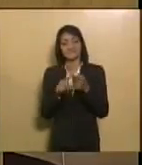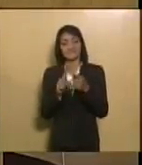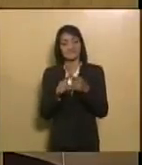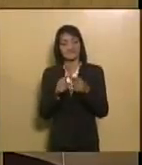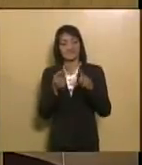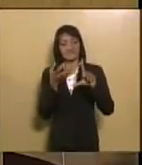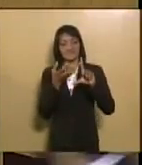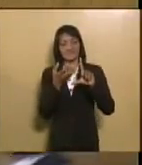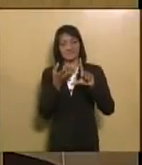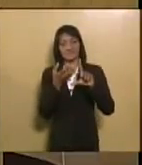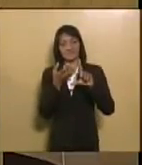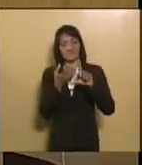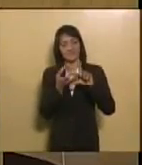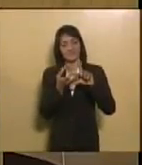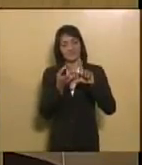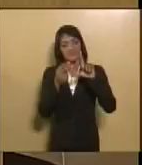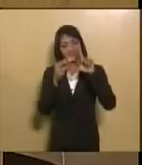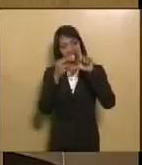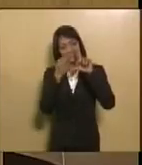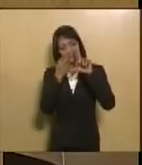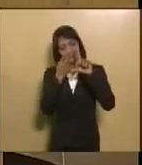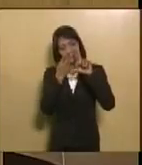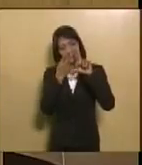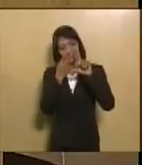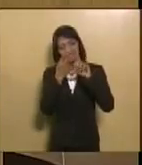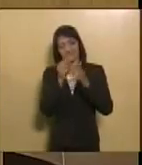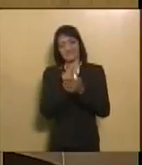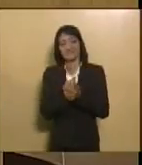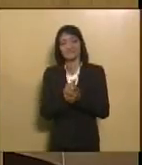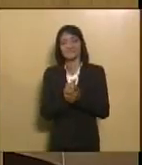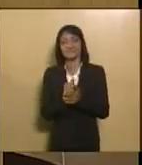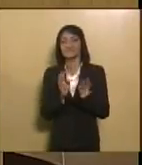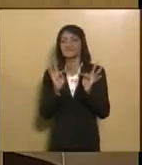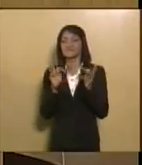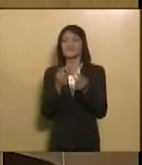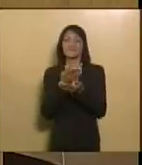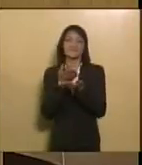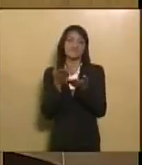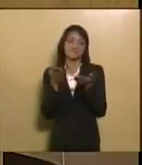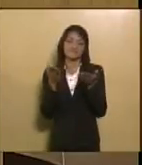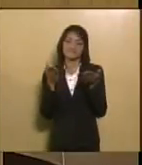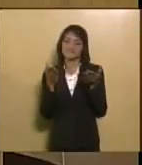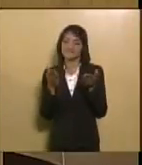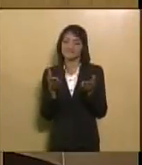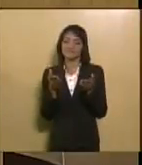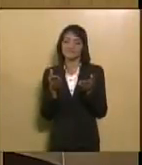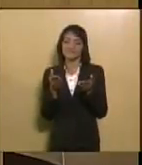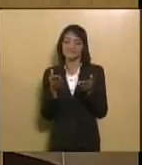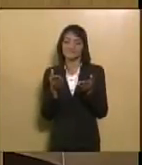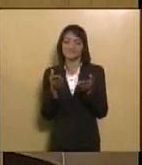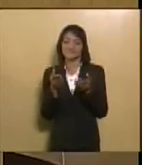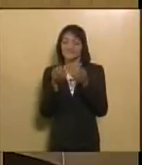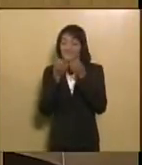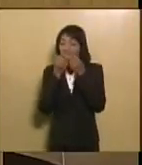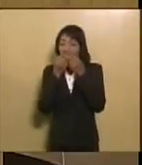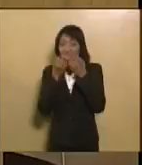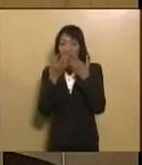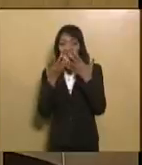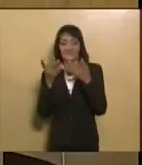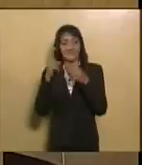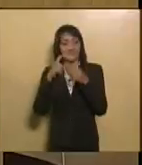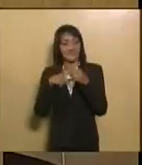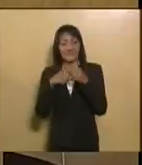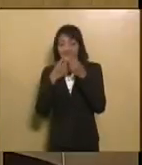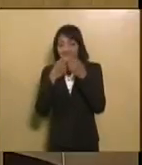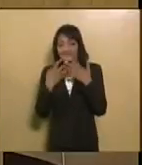Alese, quero inicialmente desejar a todos um excelente retorno e que